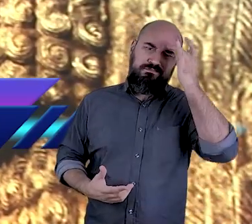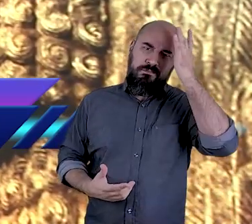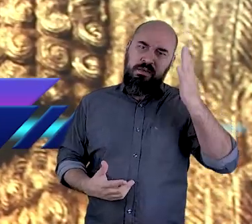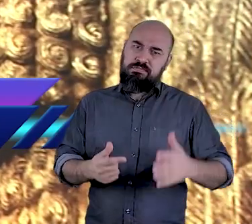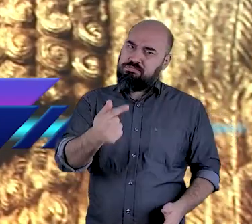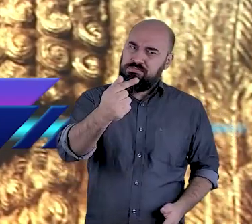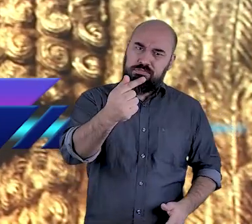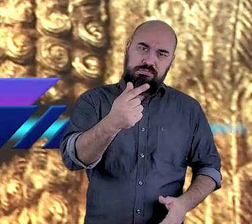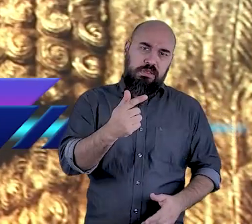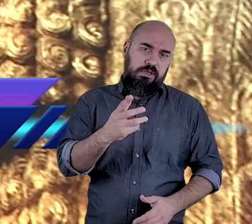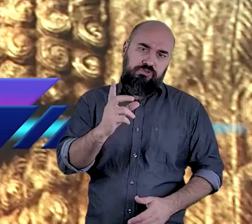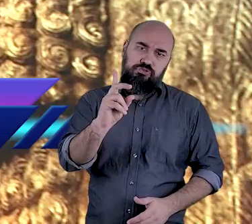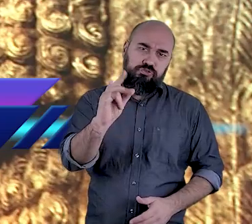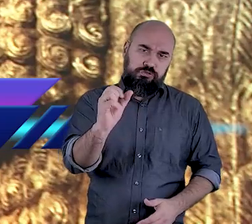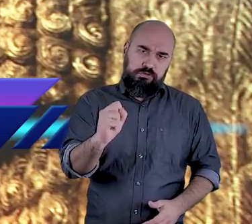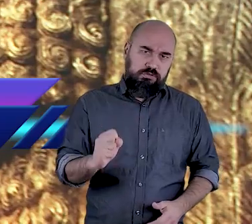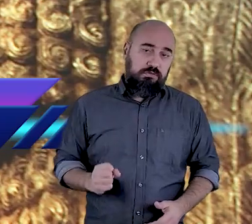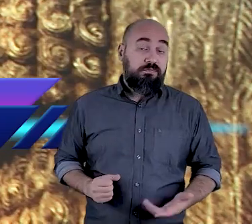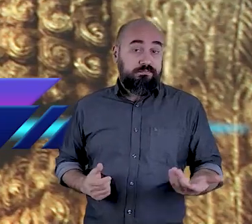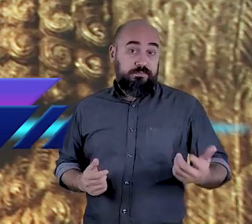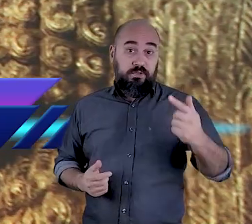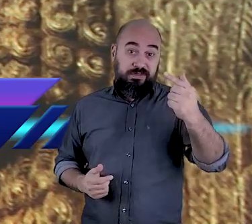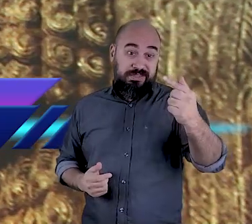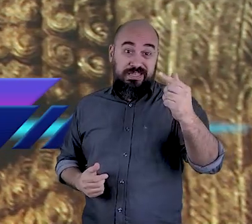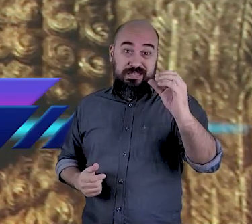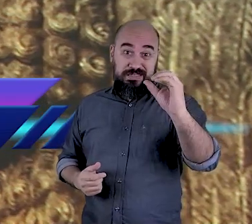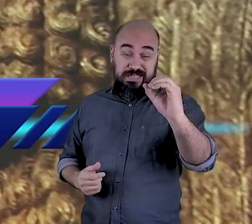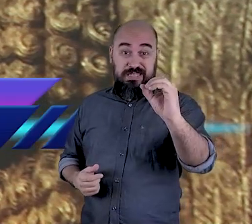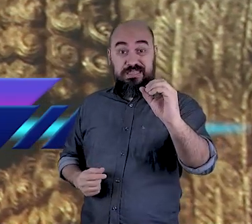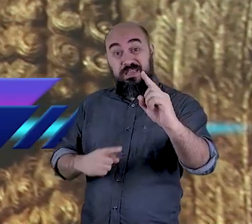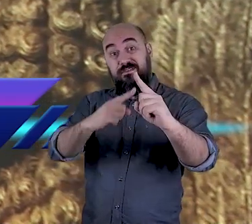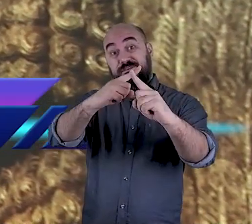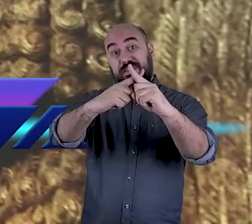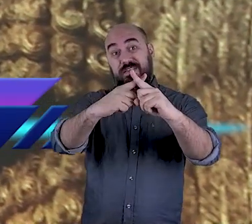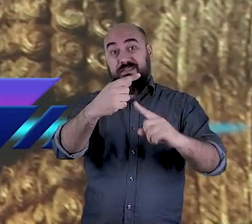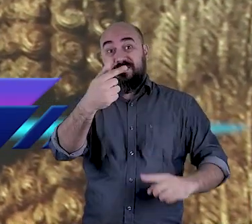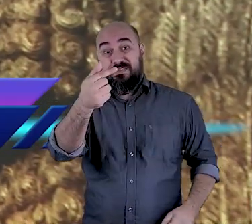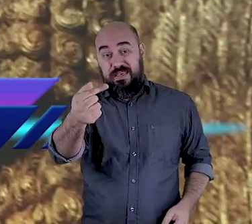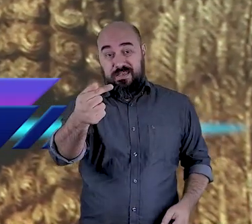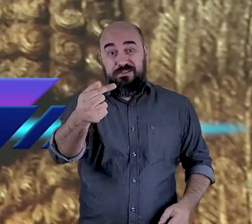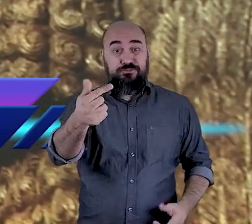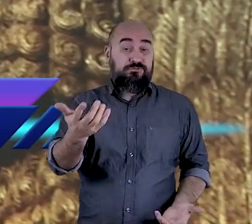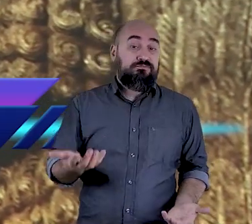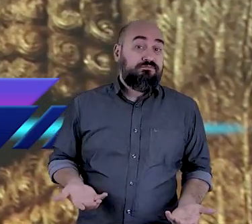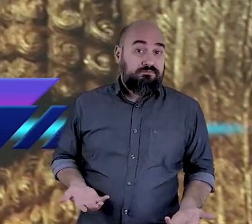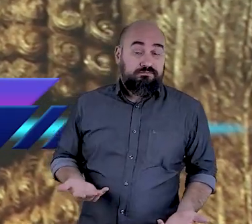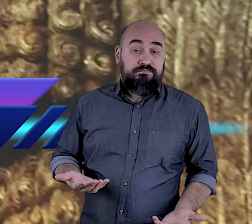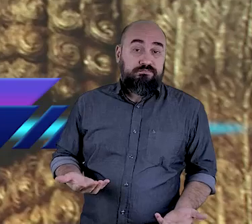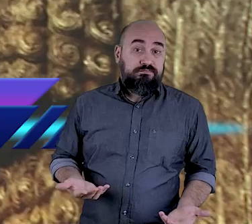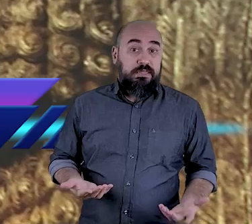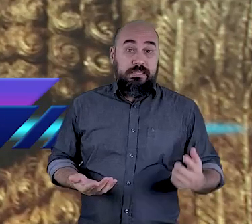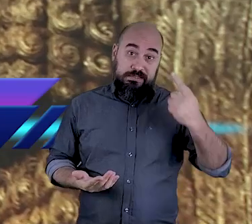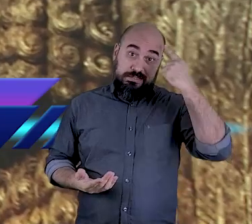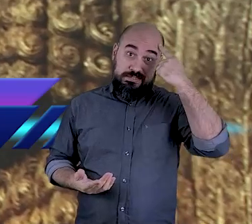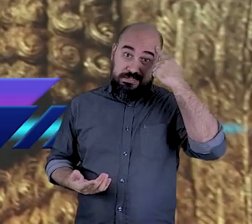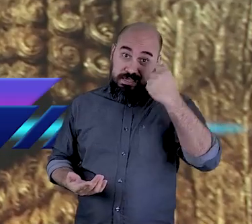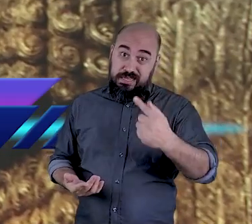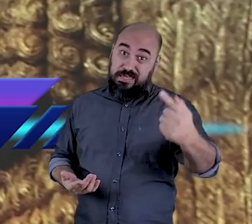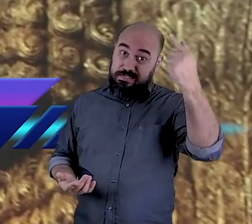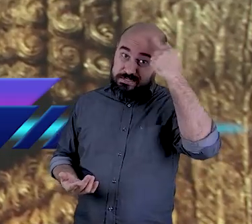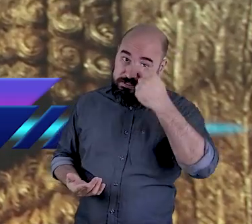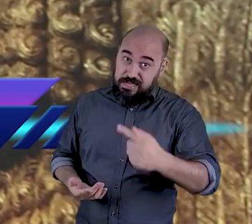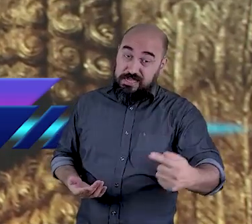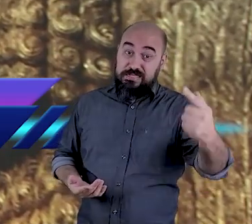7 Então temos 70 semanas proféticas de 7 dias por